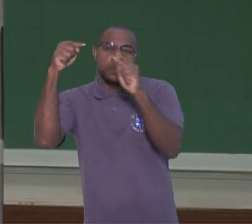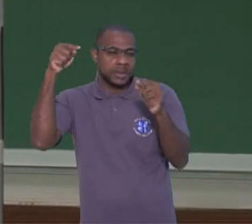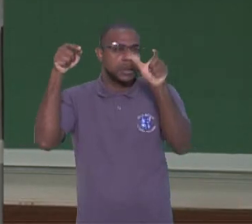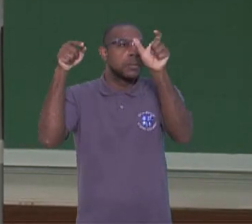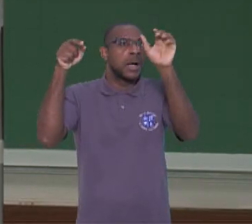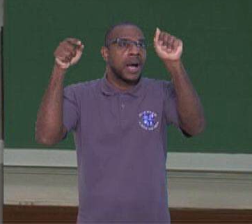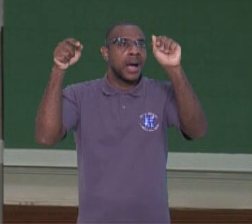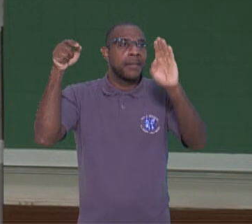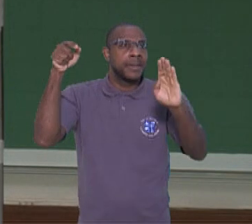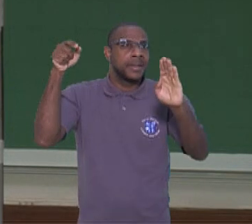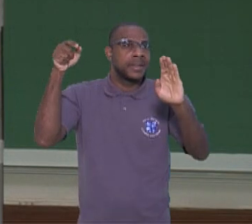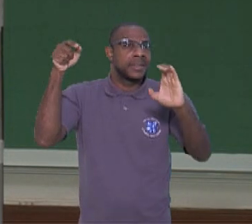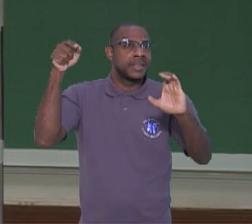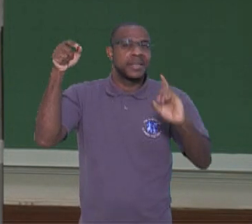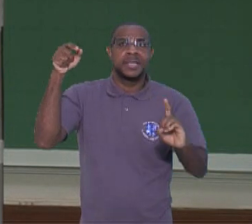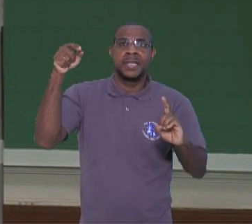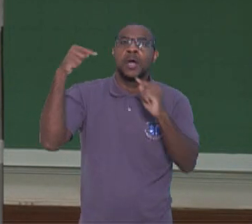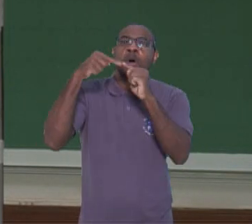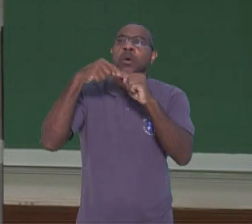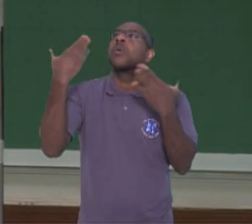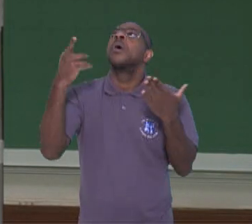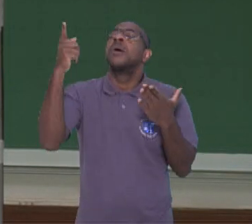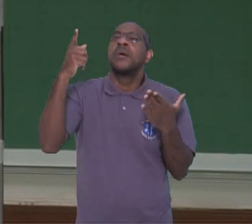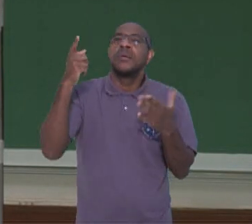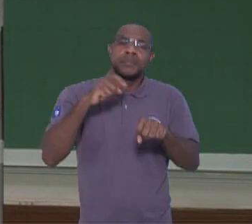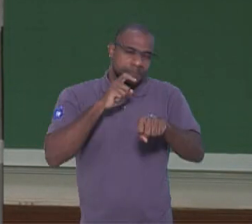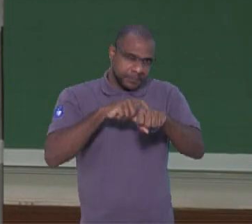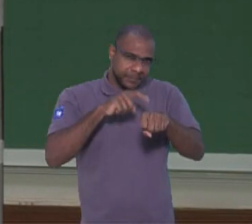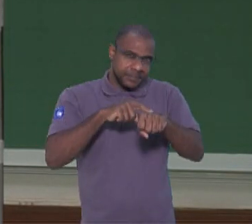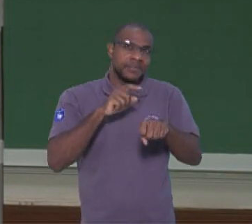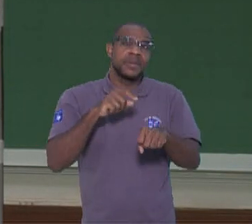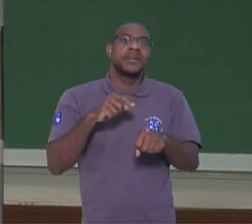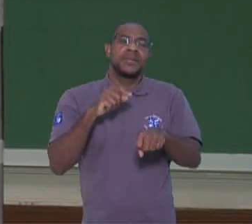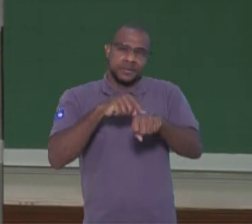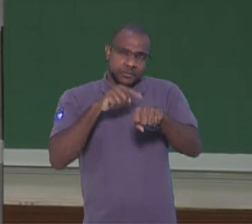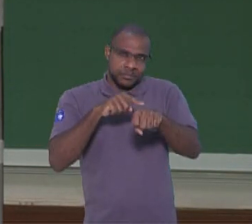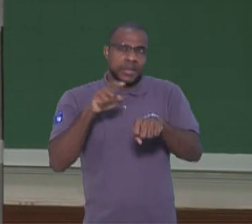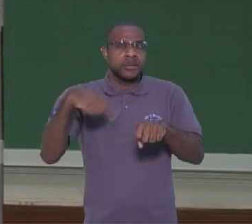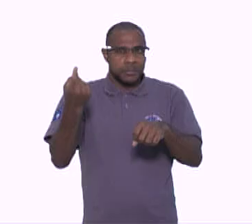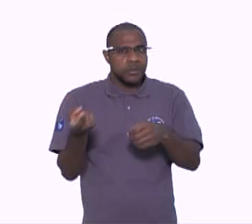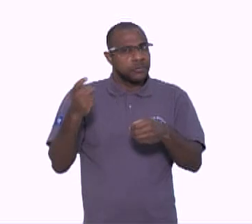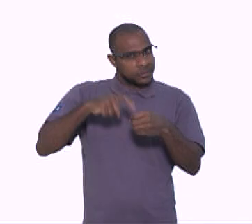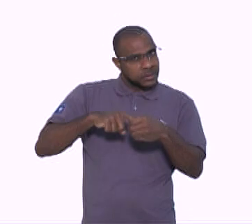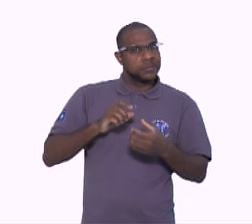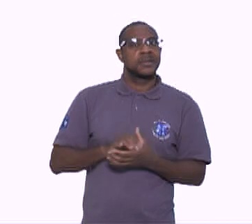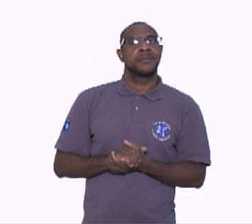aí, respire fundo, tome uma aguinha, tá bom? E daqui a pouco nós voltamos.